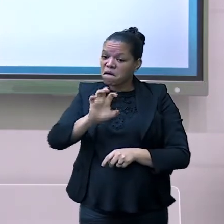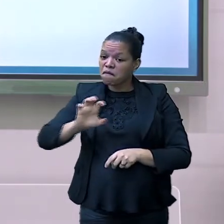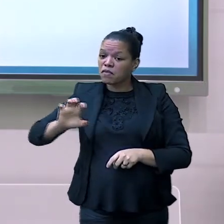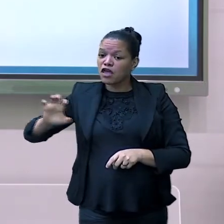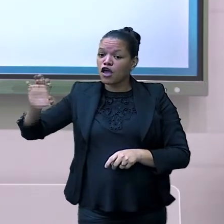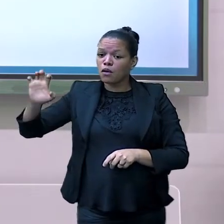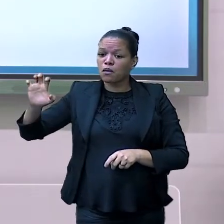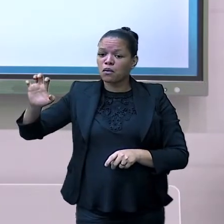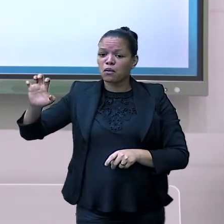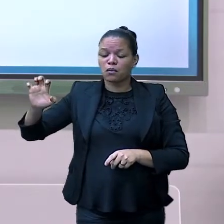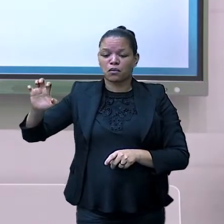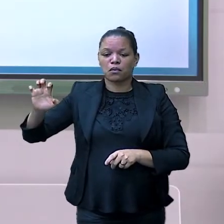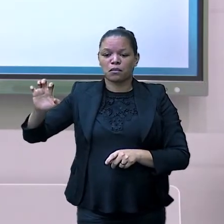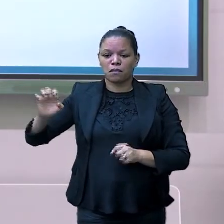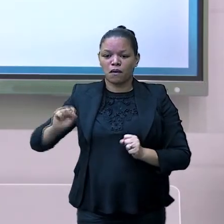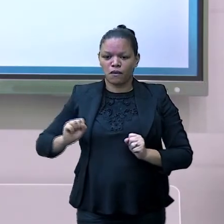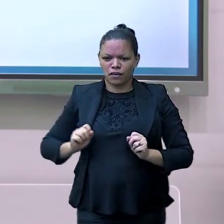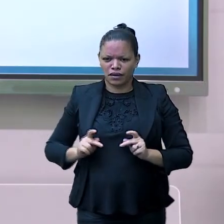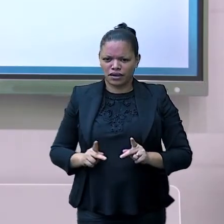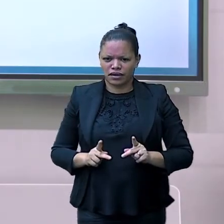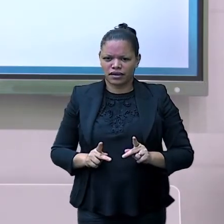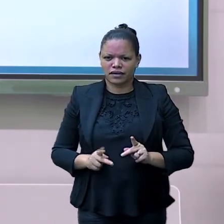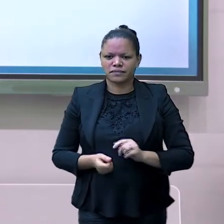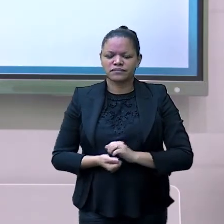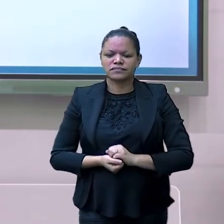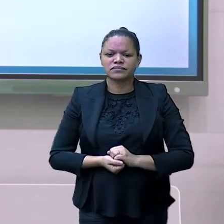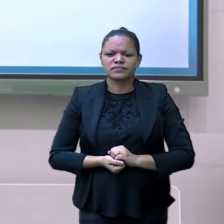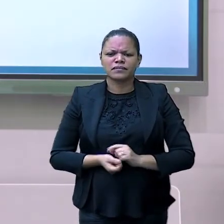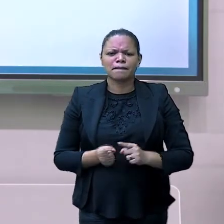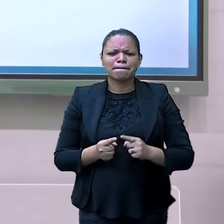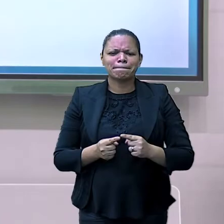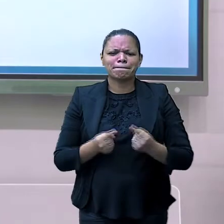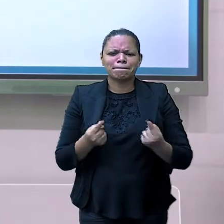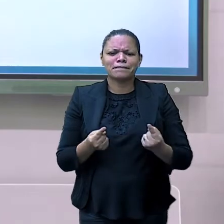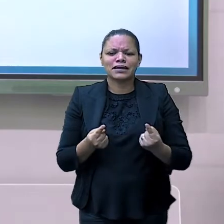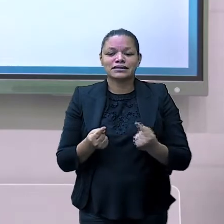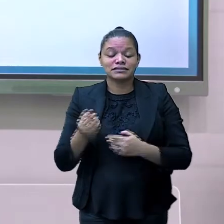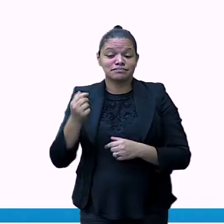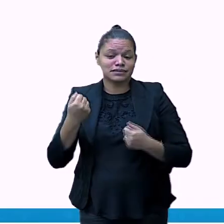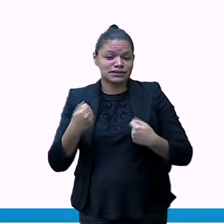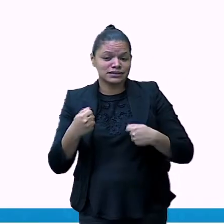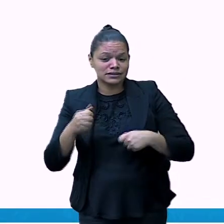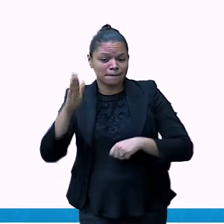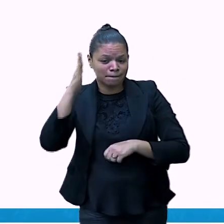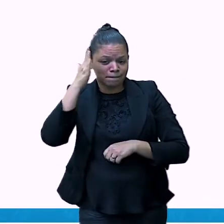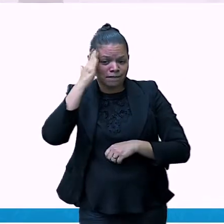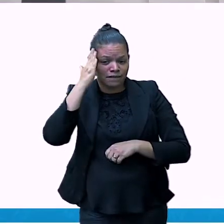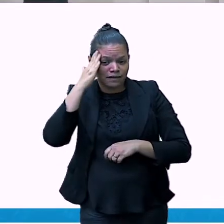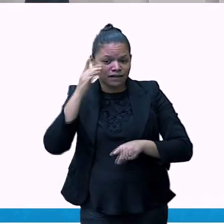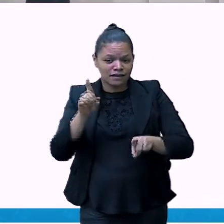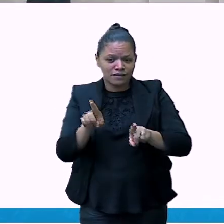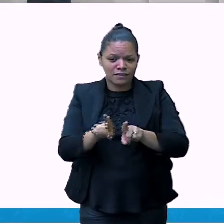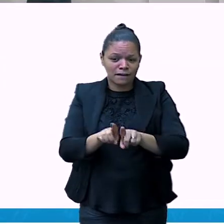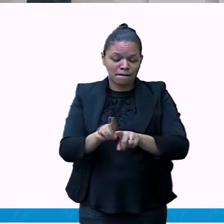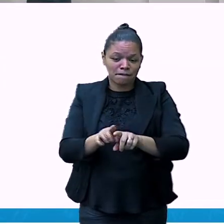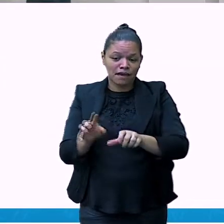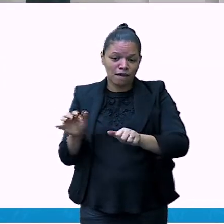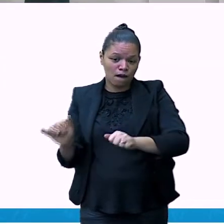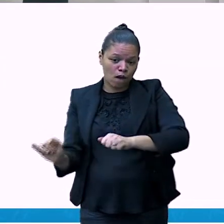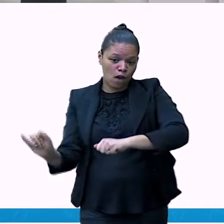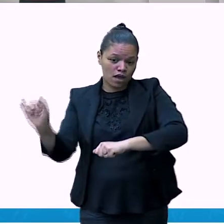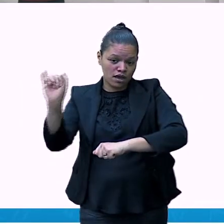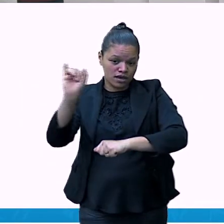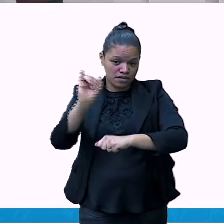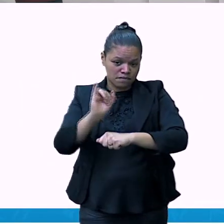crescendo o país na economia. Agora vamos entender o que é a importação. Logo, vocês vão entender de cara. Se a